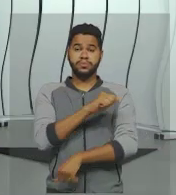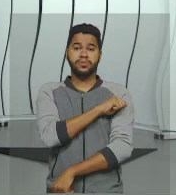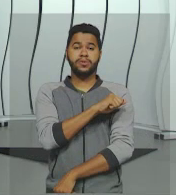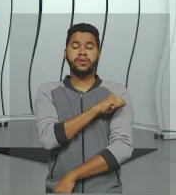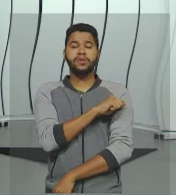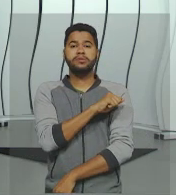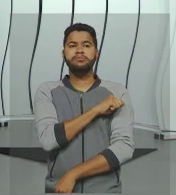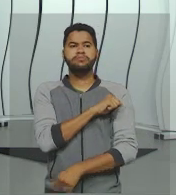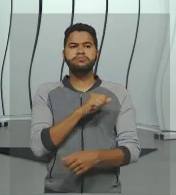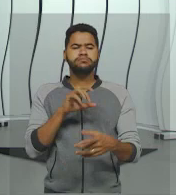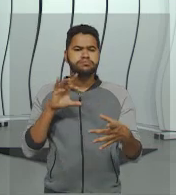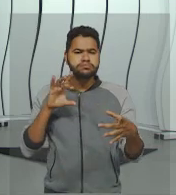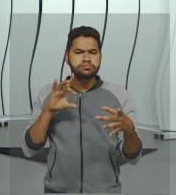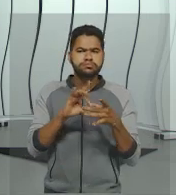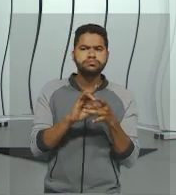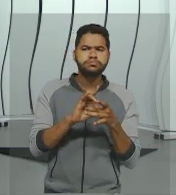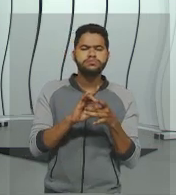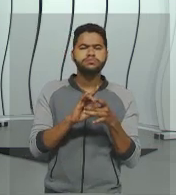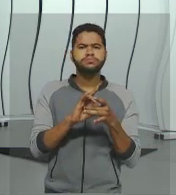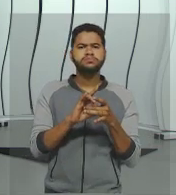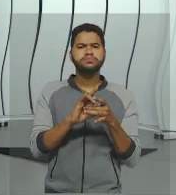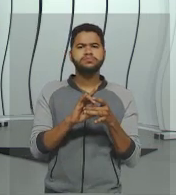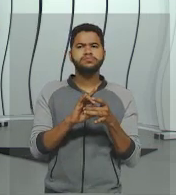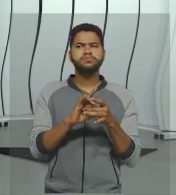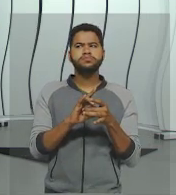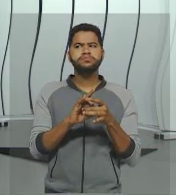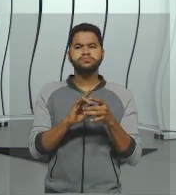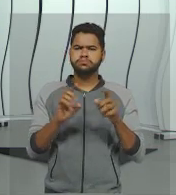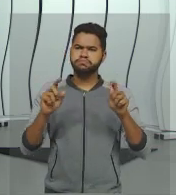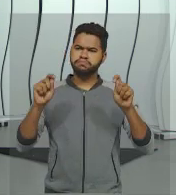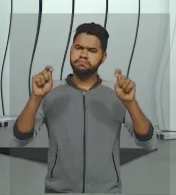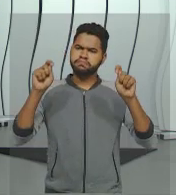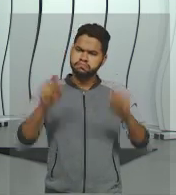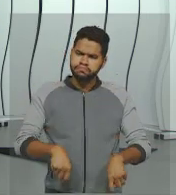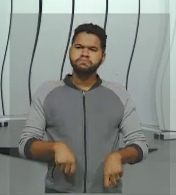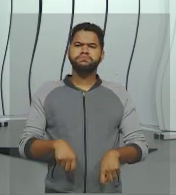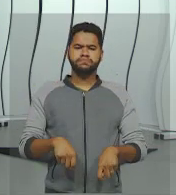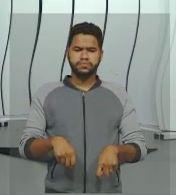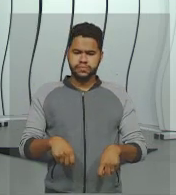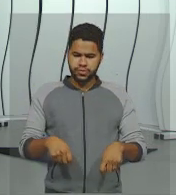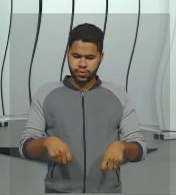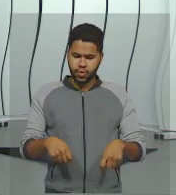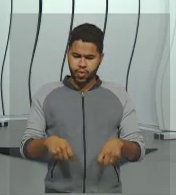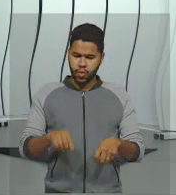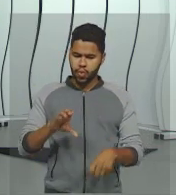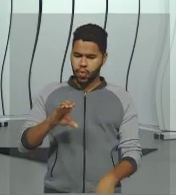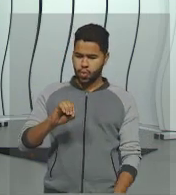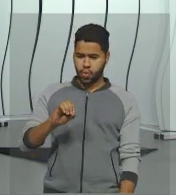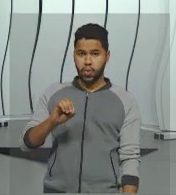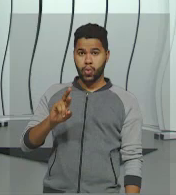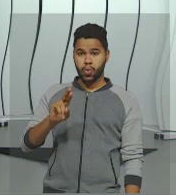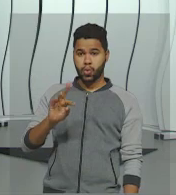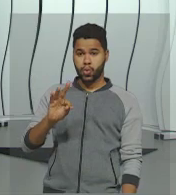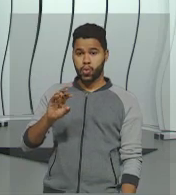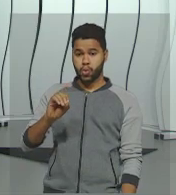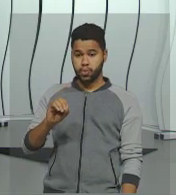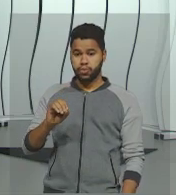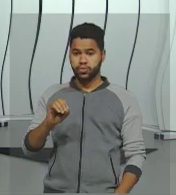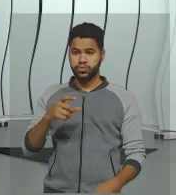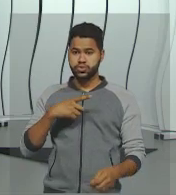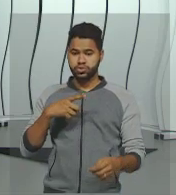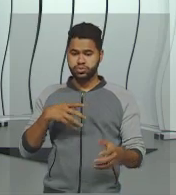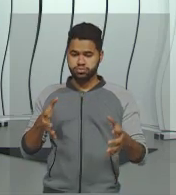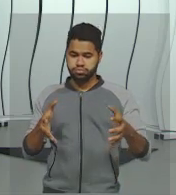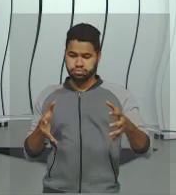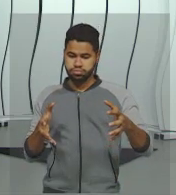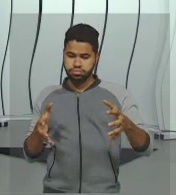ela está diretamente relacionada com a capacidade que um corpo extenso tem de girar a